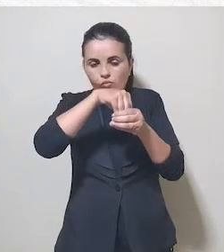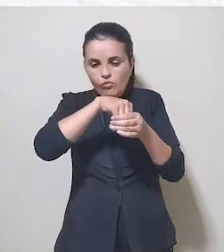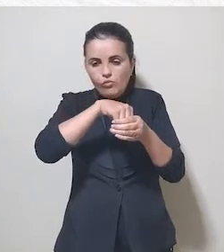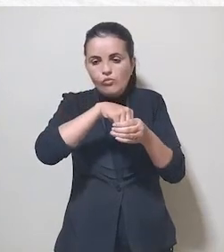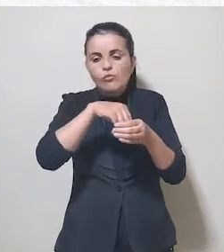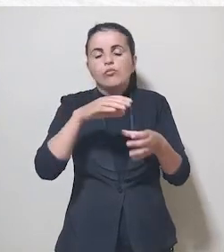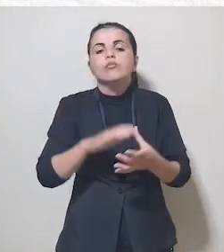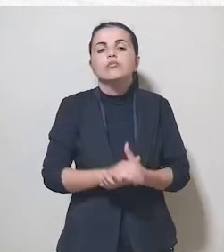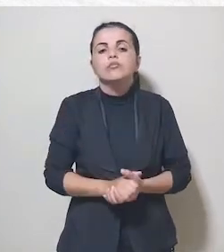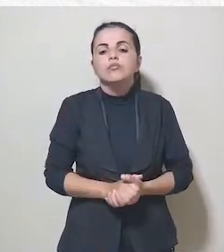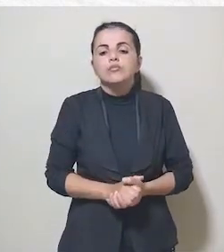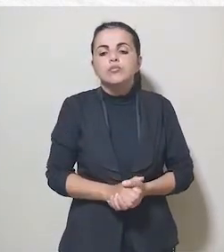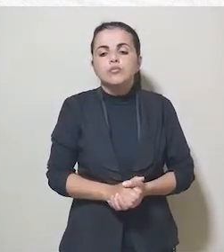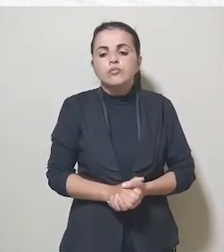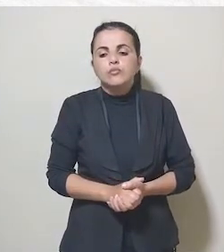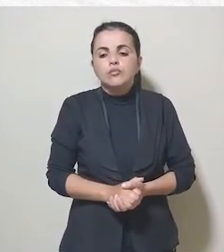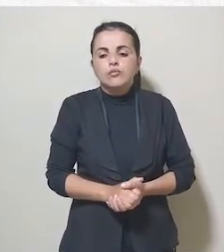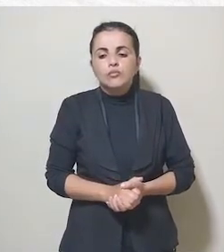canais deferentes.